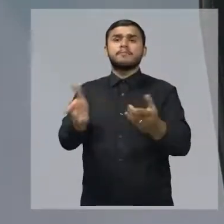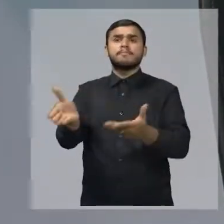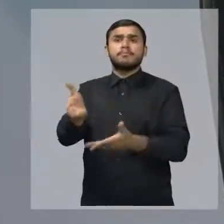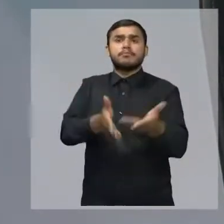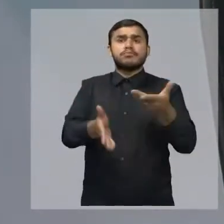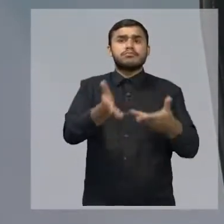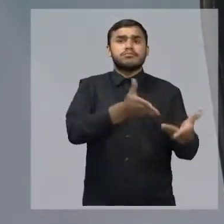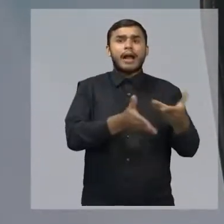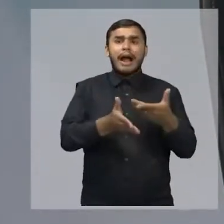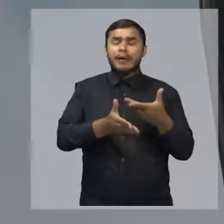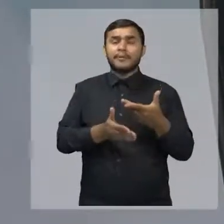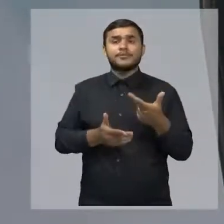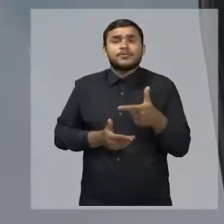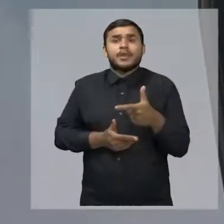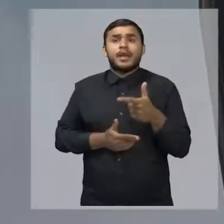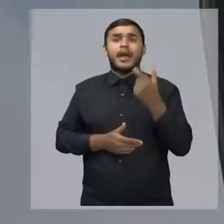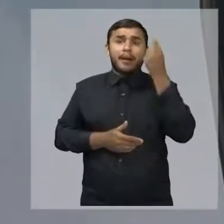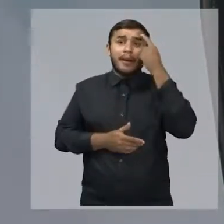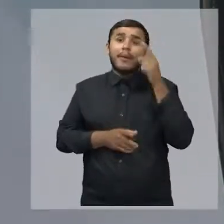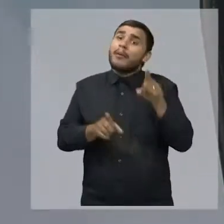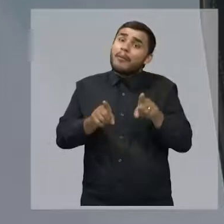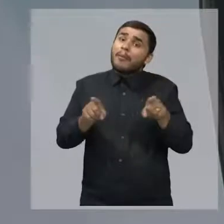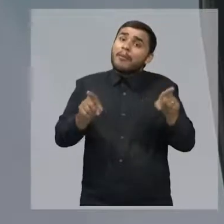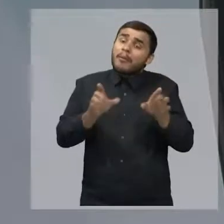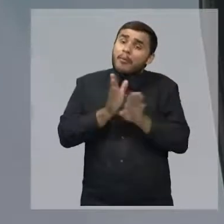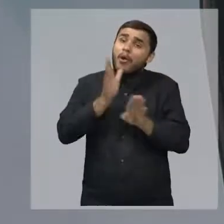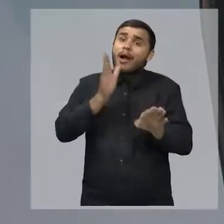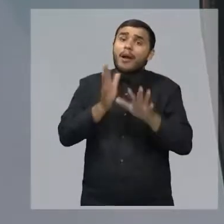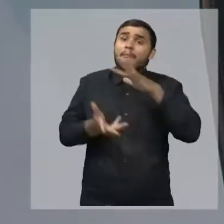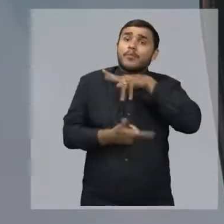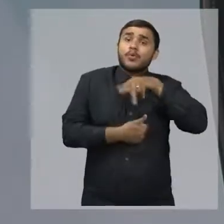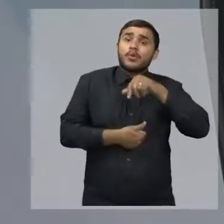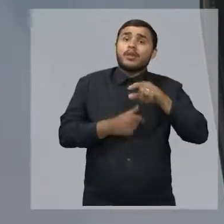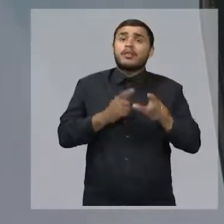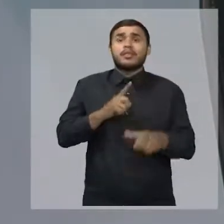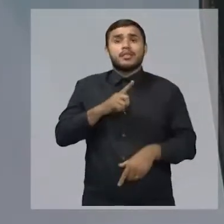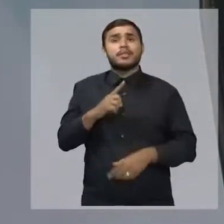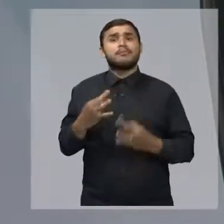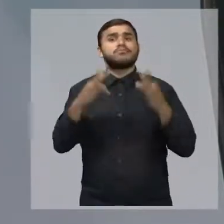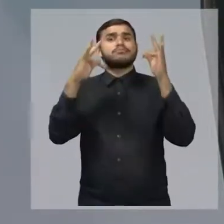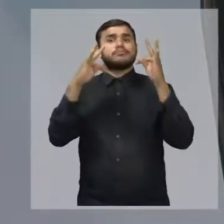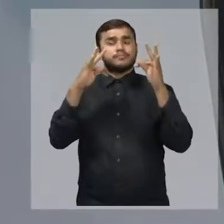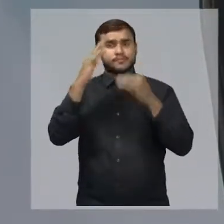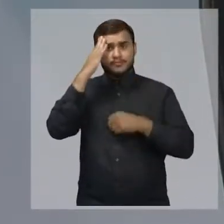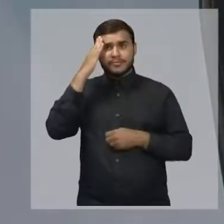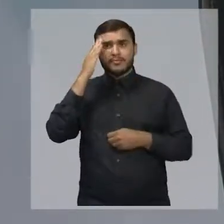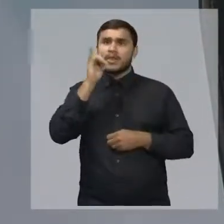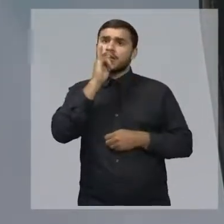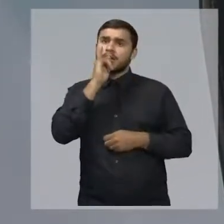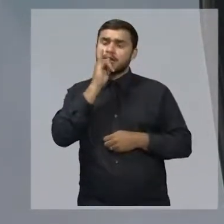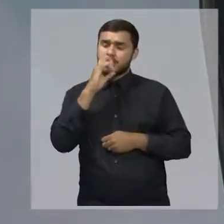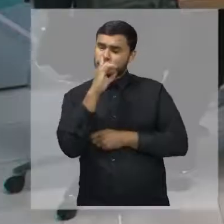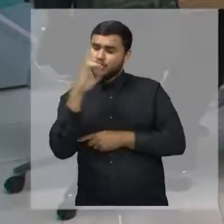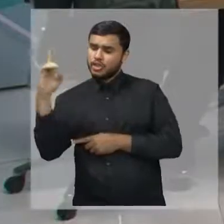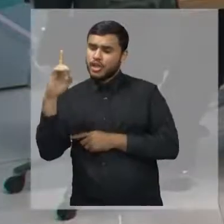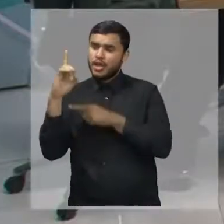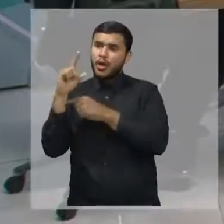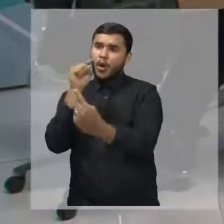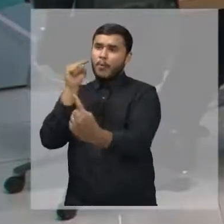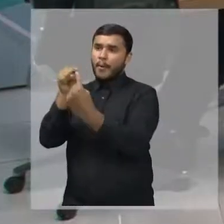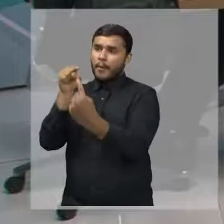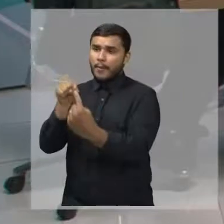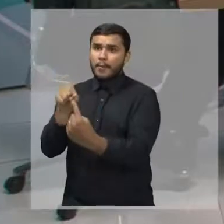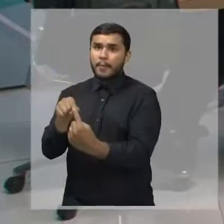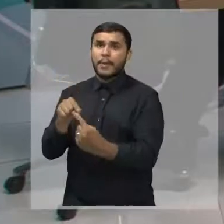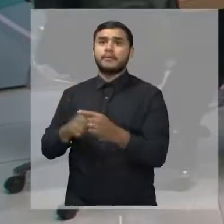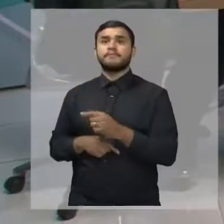ter. Então há uma transição que inclusive nega muito daquilo que a gente tinha do que é bandeira de direita, bandeira de esquerda, quando muitas vezes você